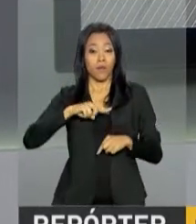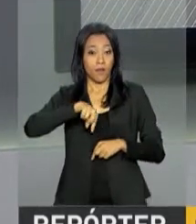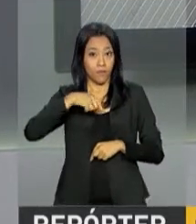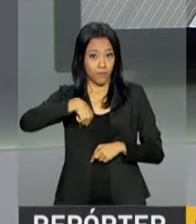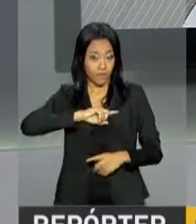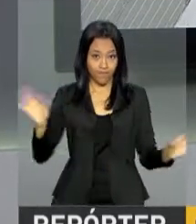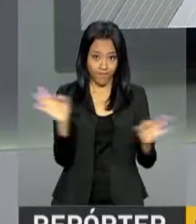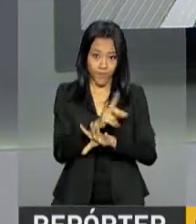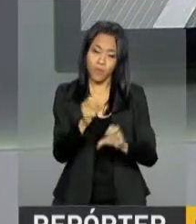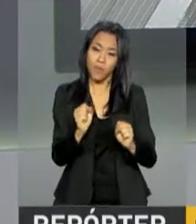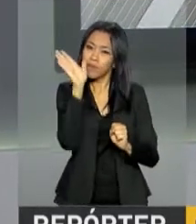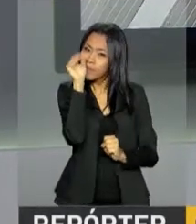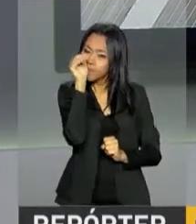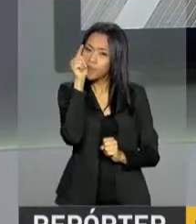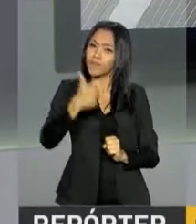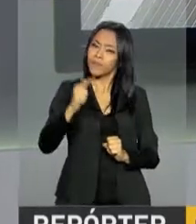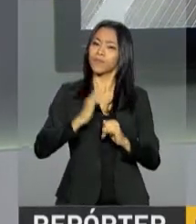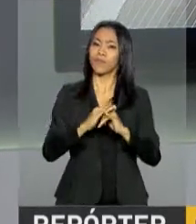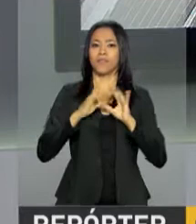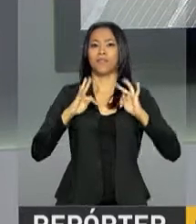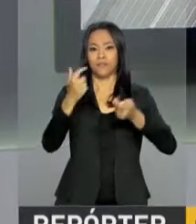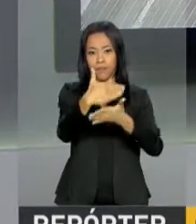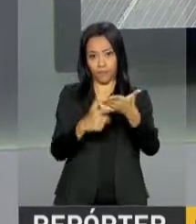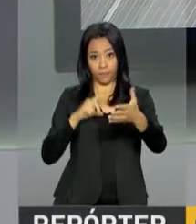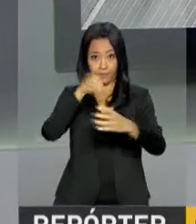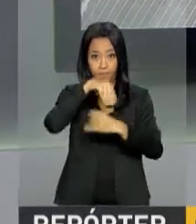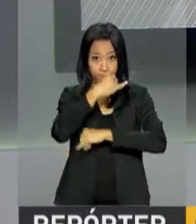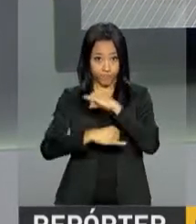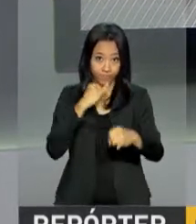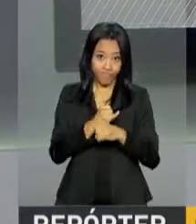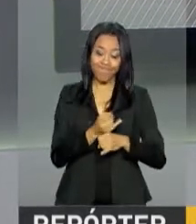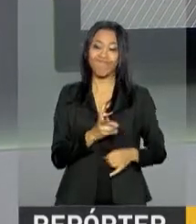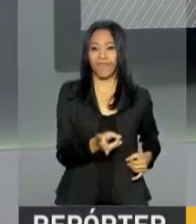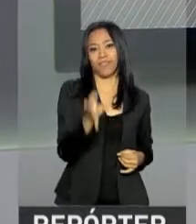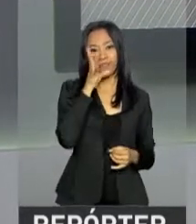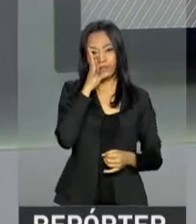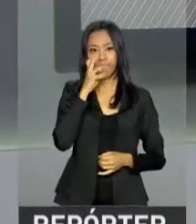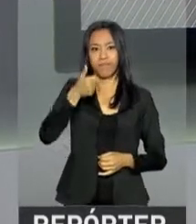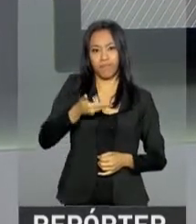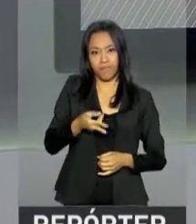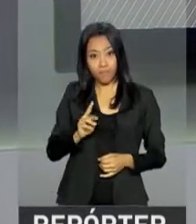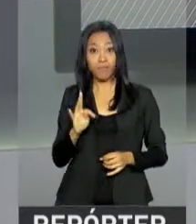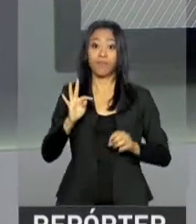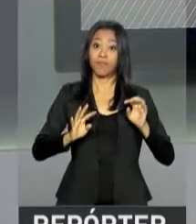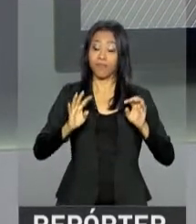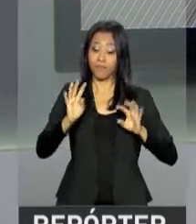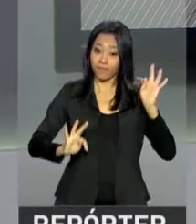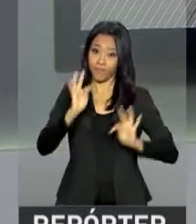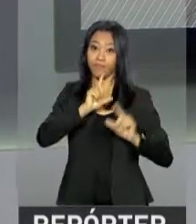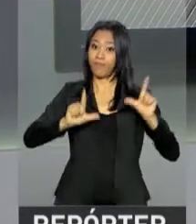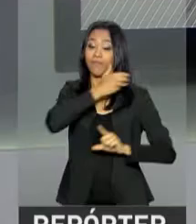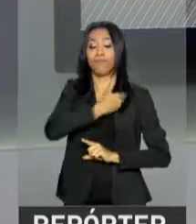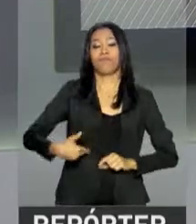reportagens no YouTube. E toda a nossa programação também está na página da NBR na internet. Continue com a gente aqui na NBR, a TV